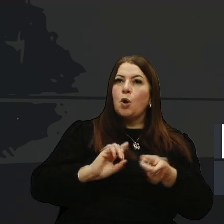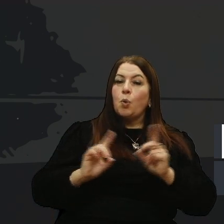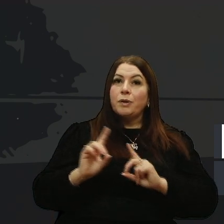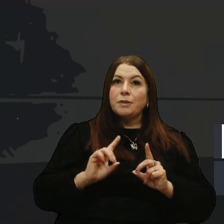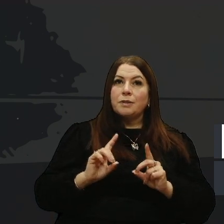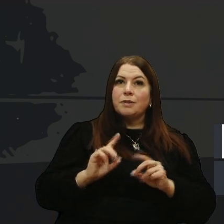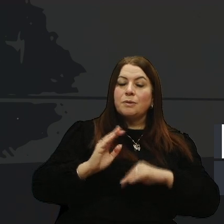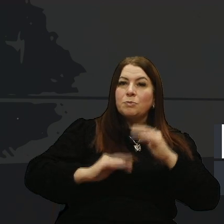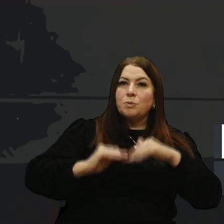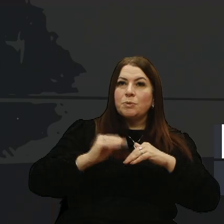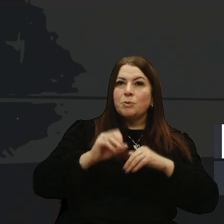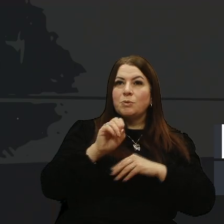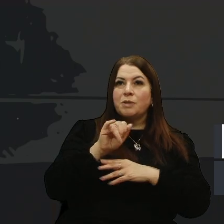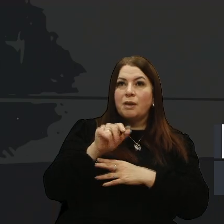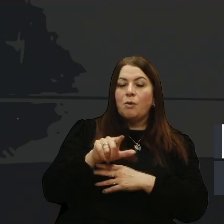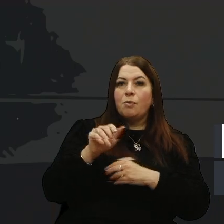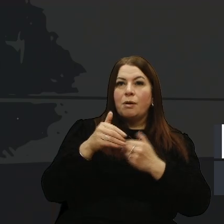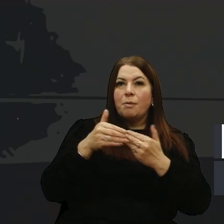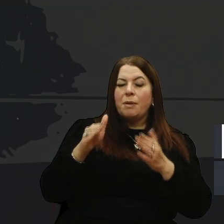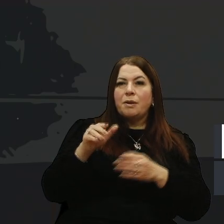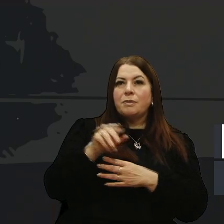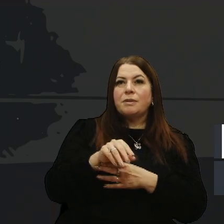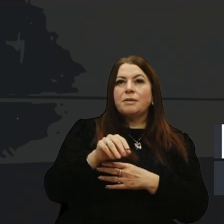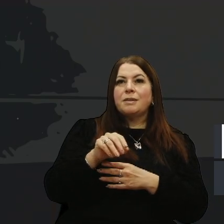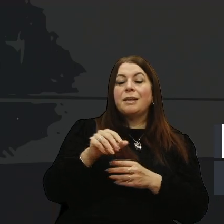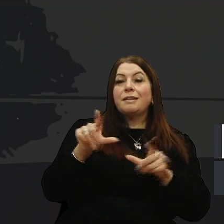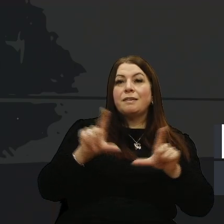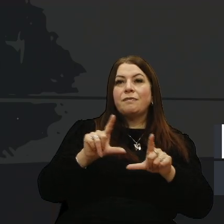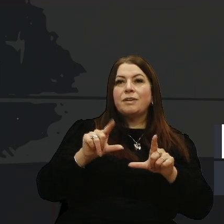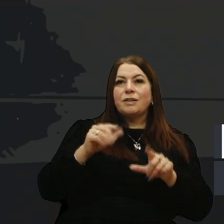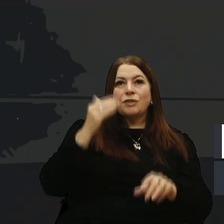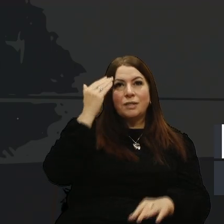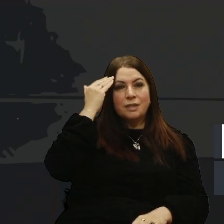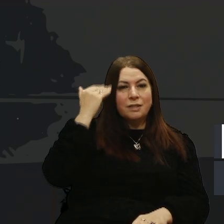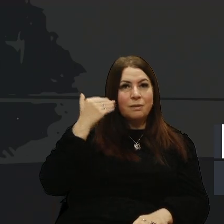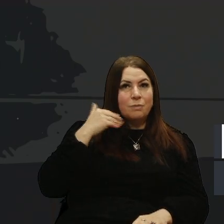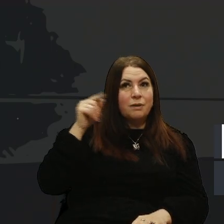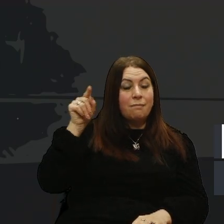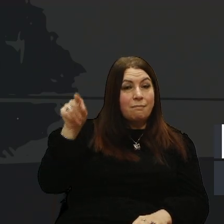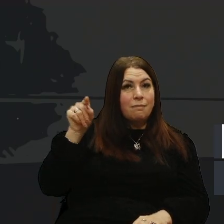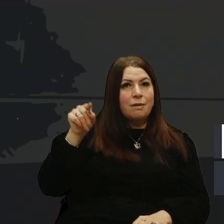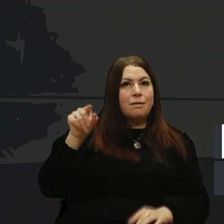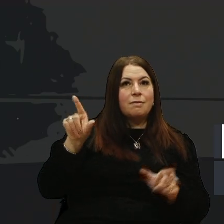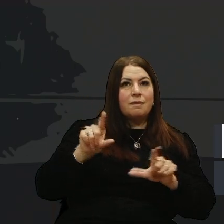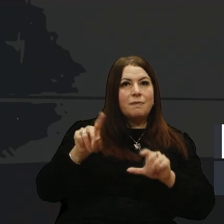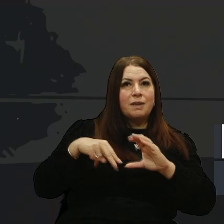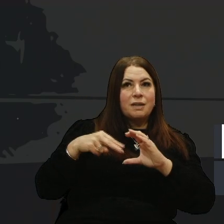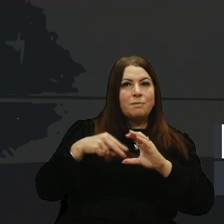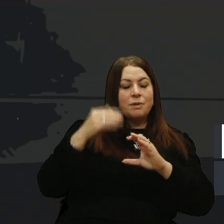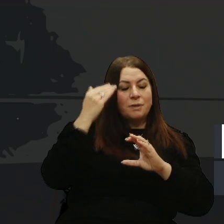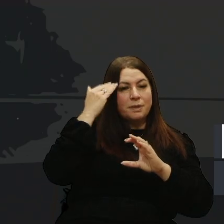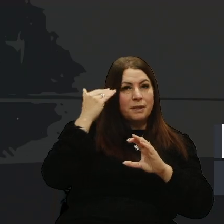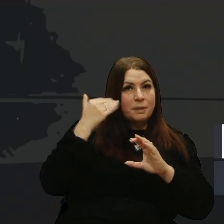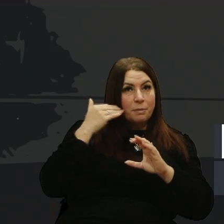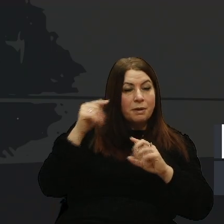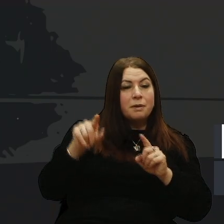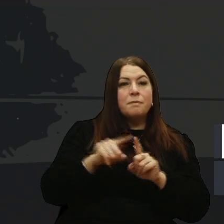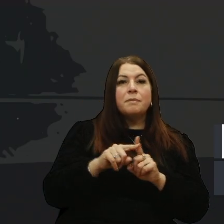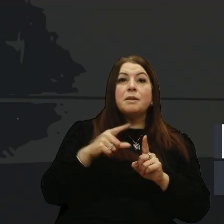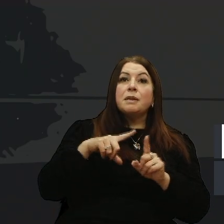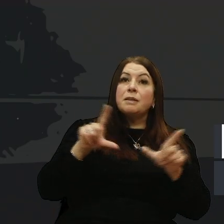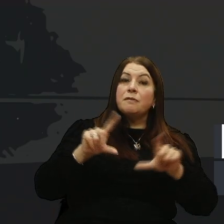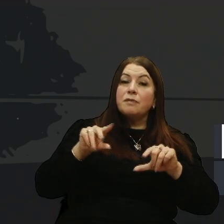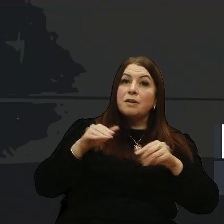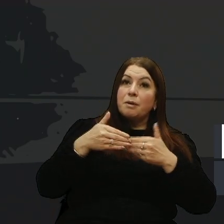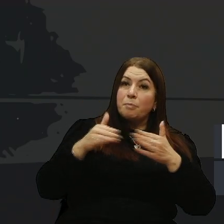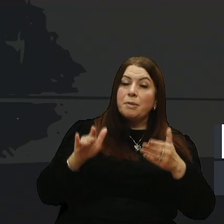a implantação do sinal aberto da TV de Santa Maria, quando ela coordenava a TV lá de Santa Maria, da TV Câmara de Santa Maria. E a TV